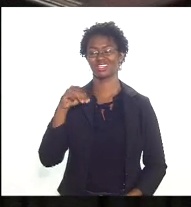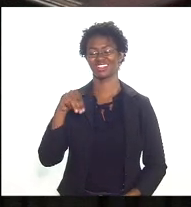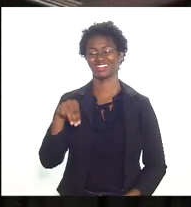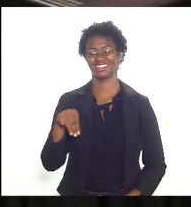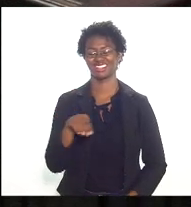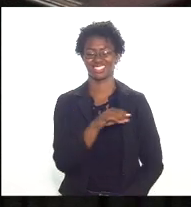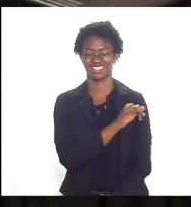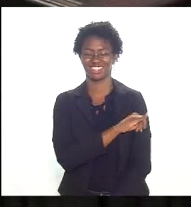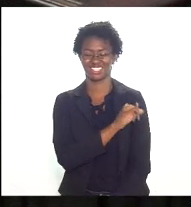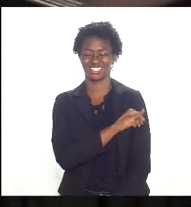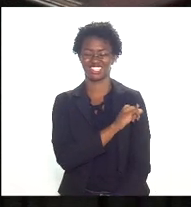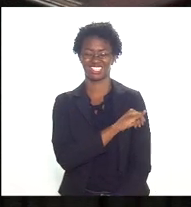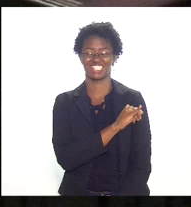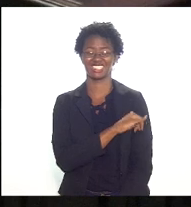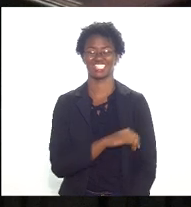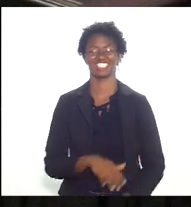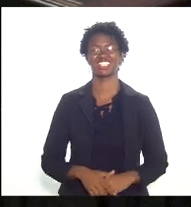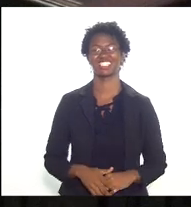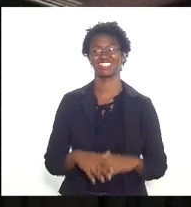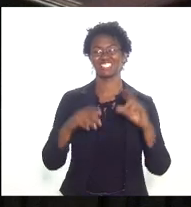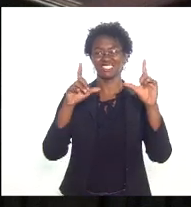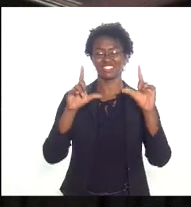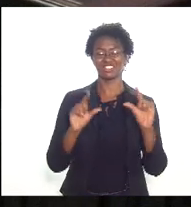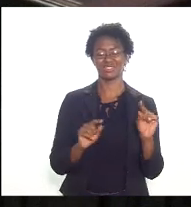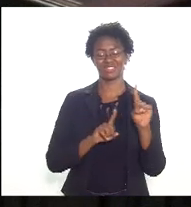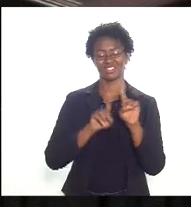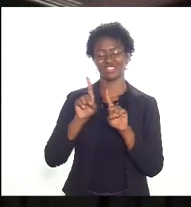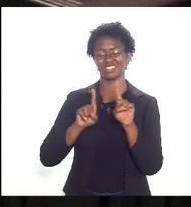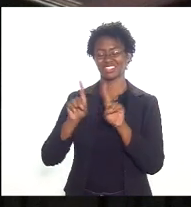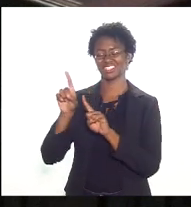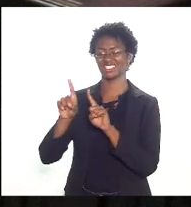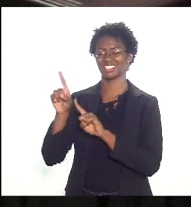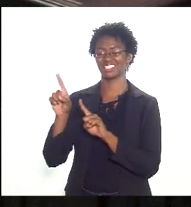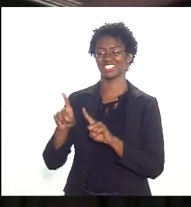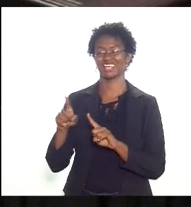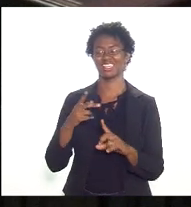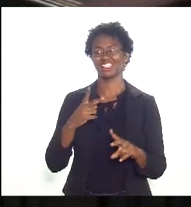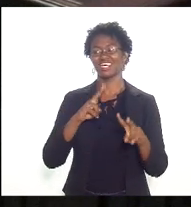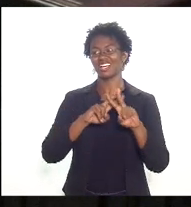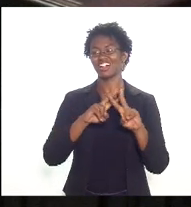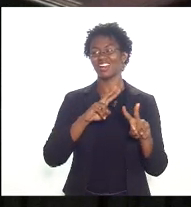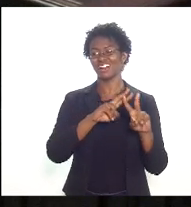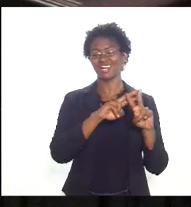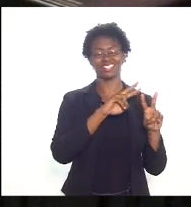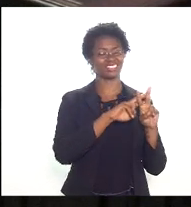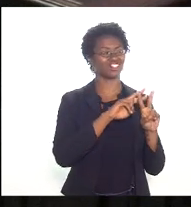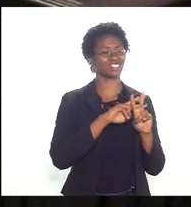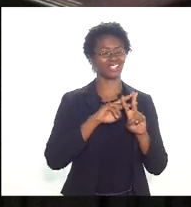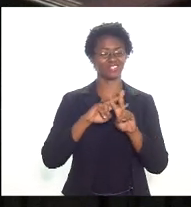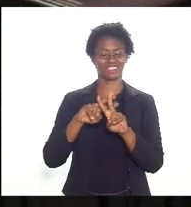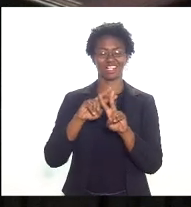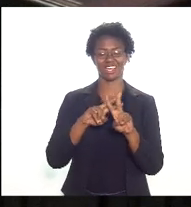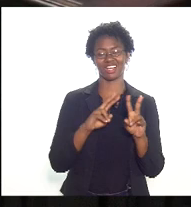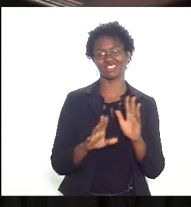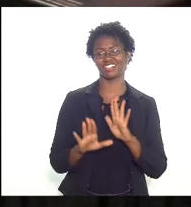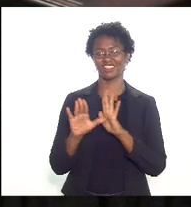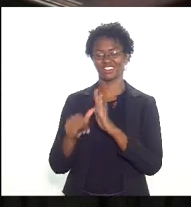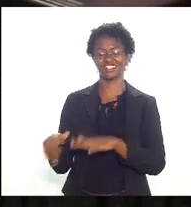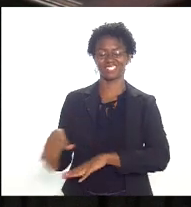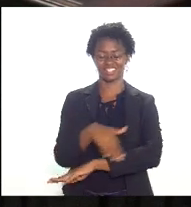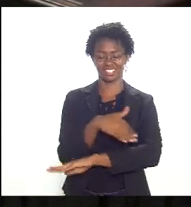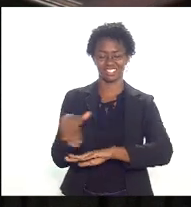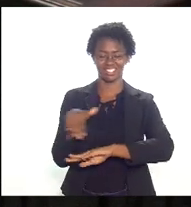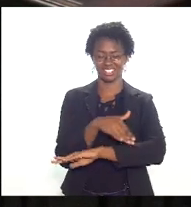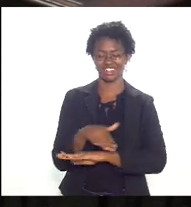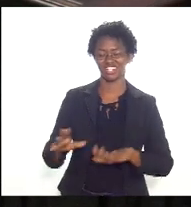é que baixaram todos os índices criminais noções 2019/2020 roubo de veículo roubo de rua homicídio